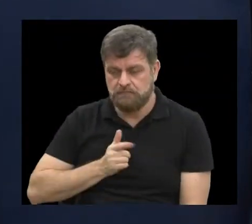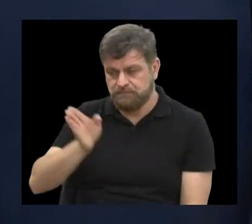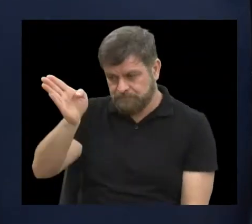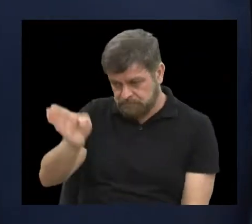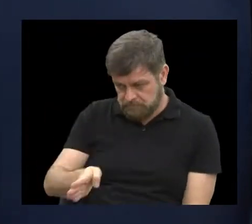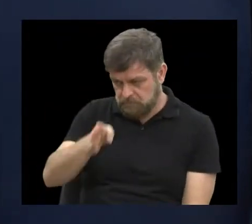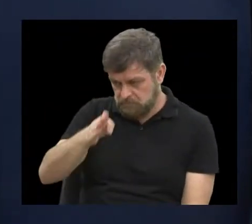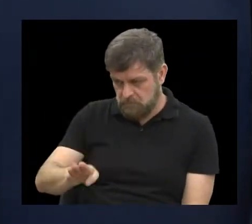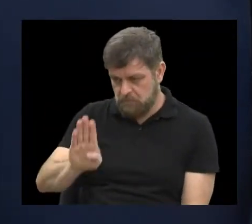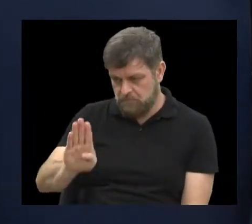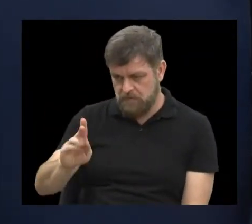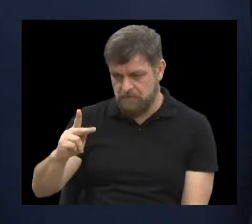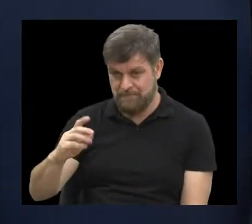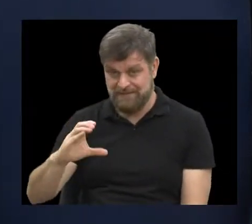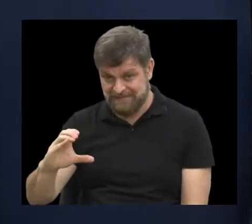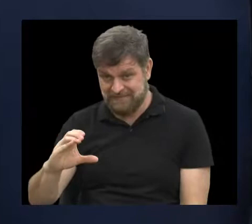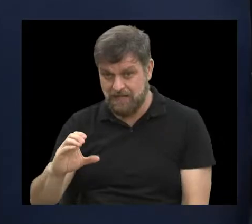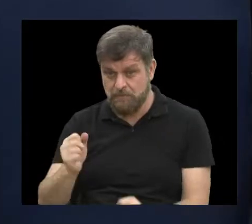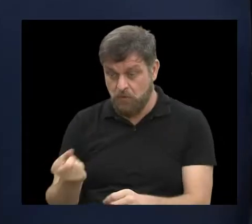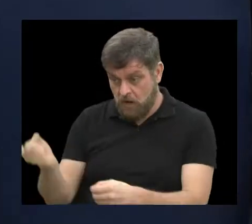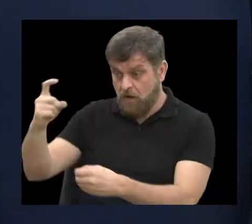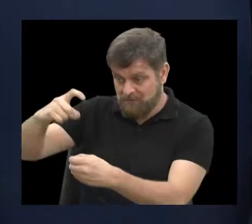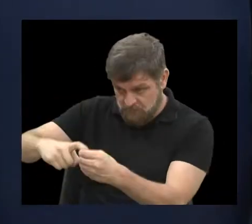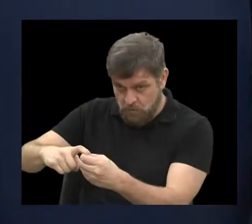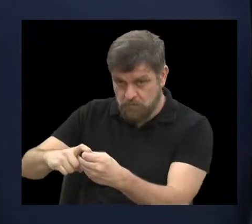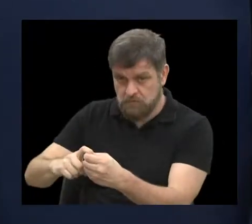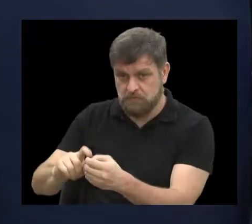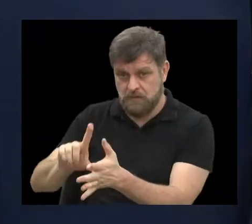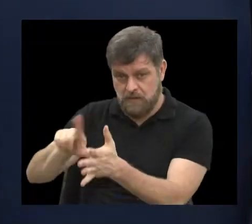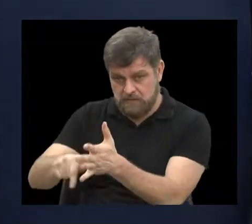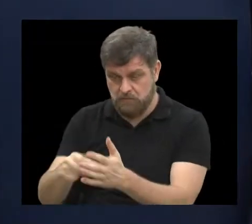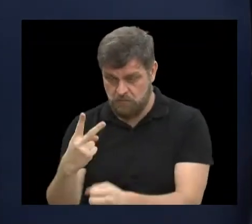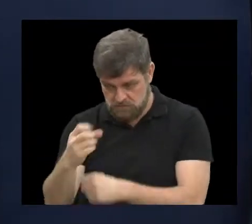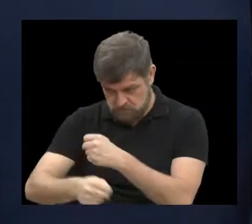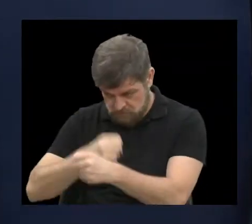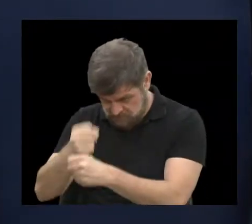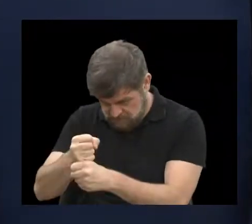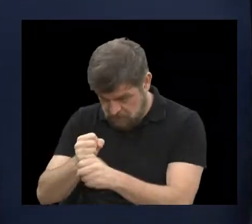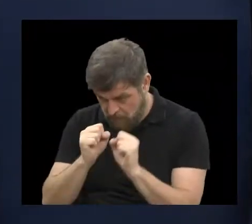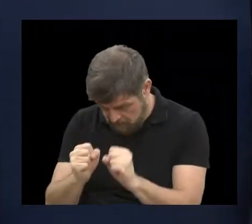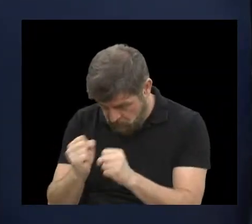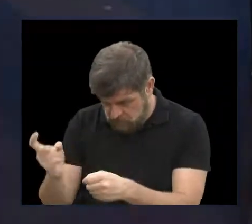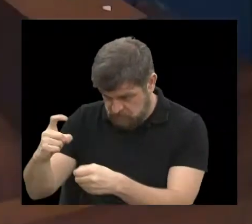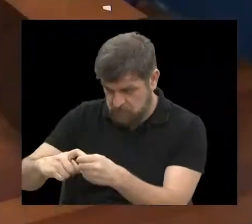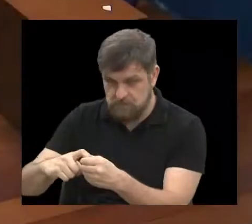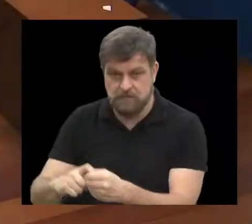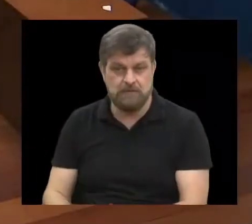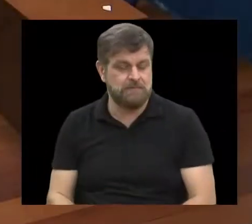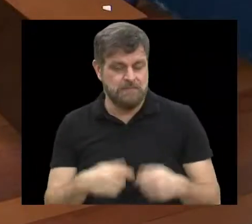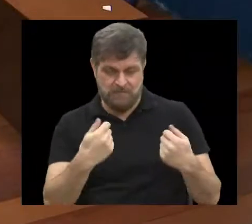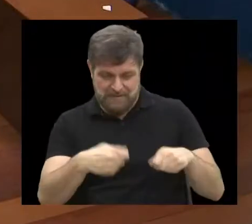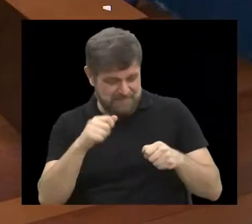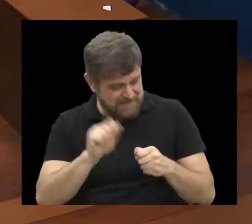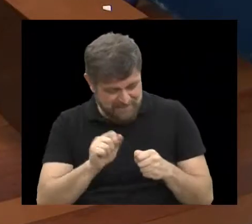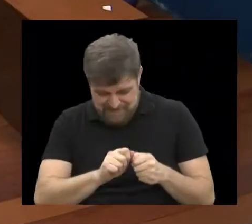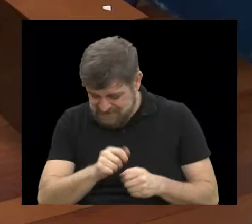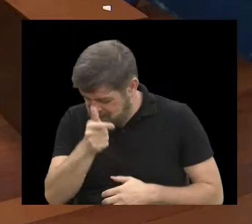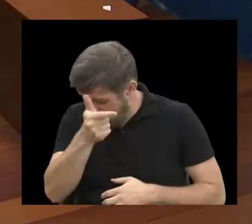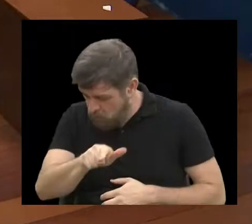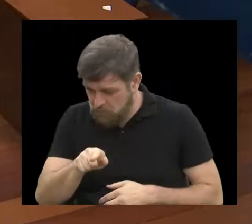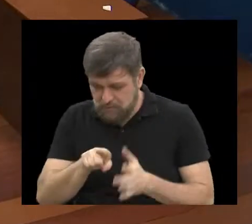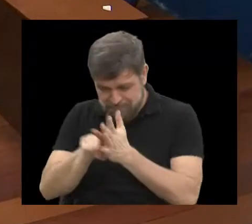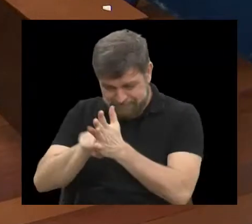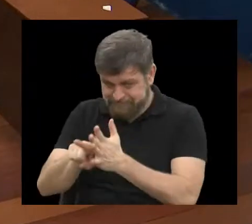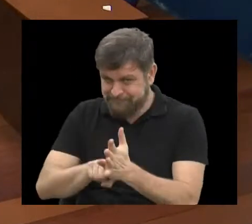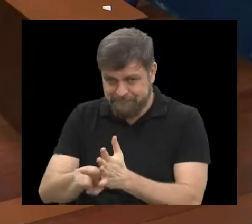suspensão do benefício, mas ela poderia retornar. Reativar. Dentro dos dois anos, né? Isso, não precisa nem fazer uma nova